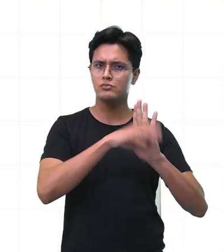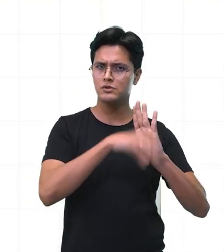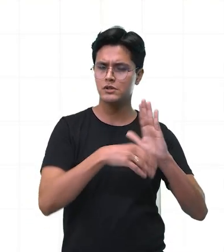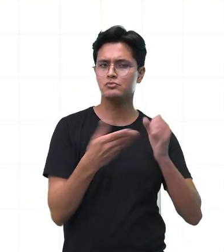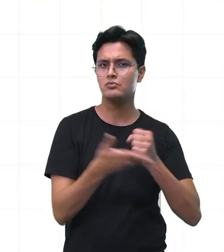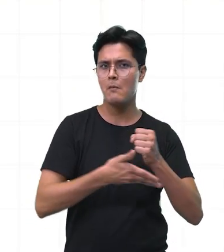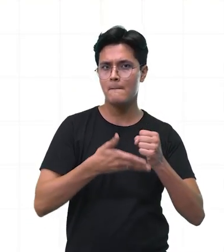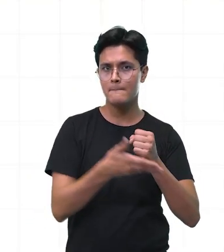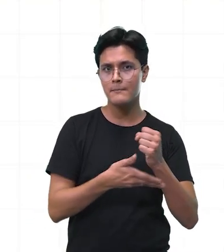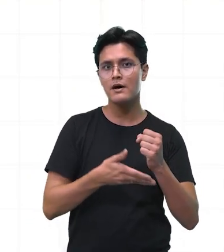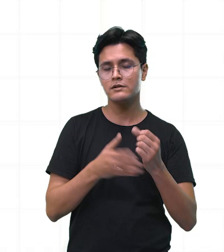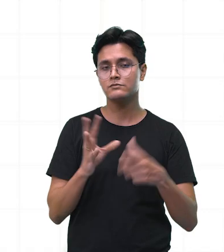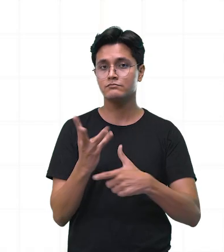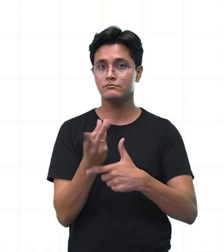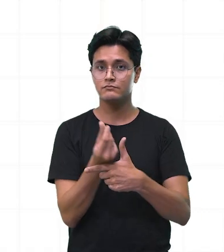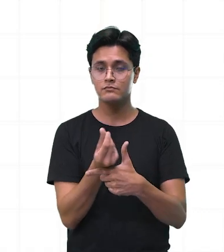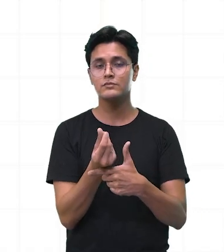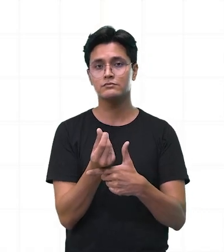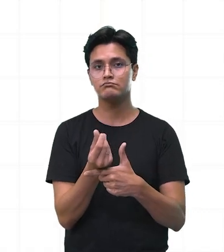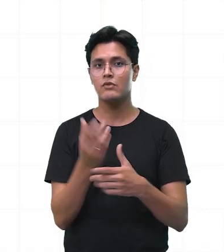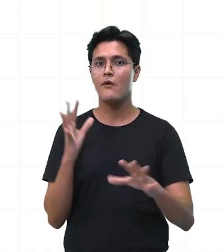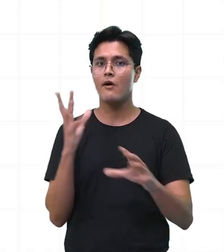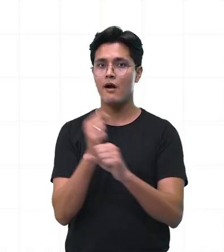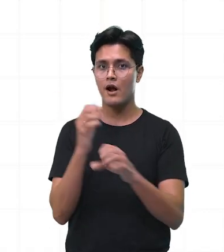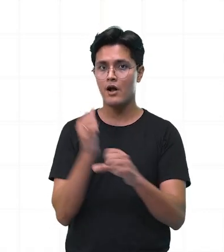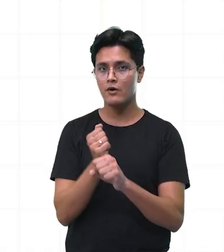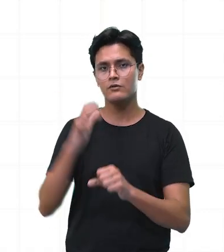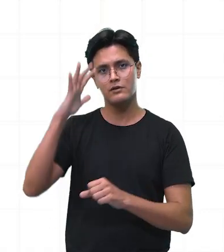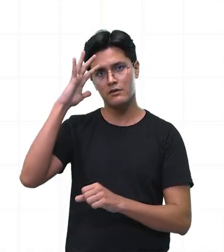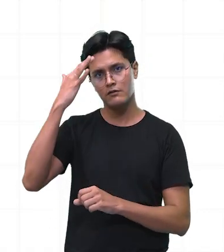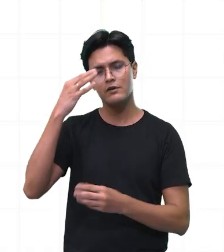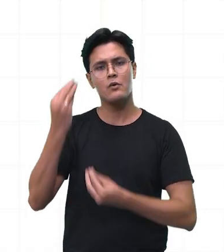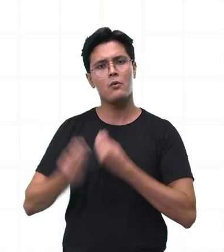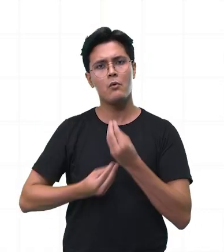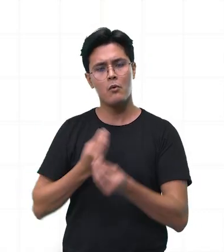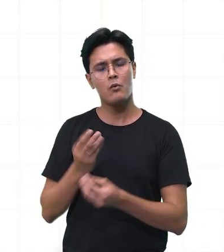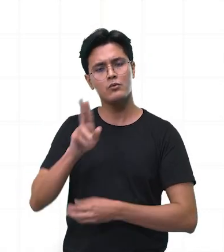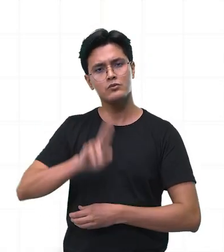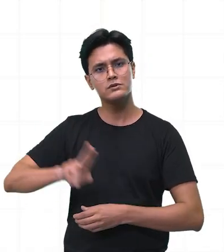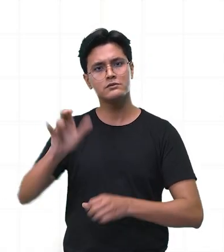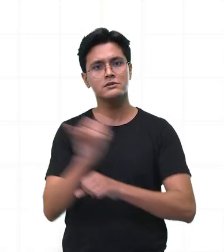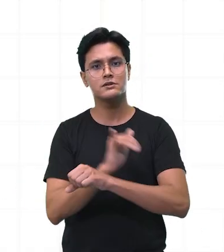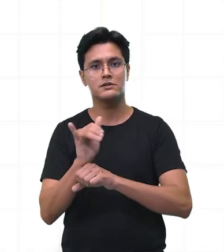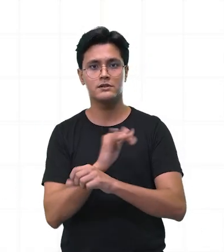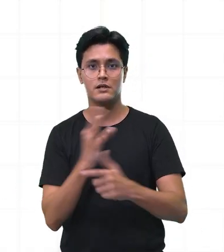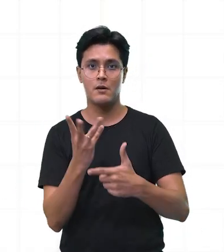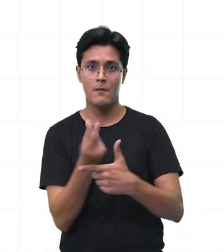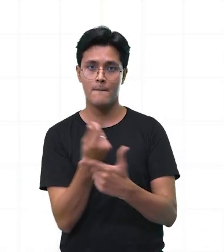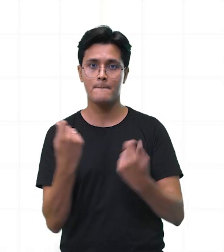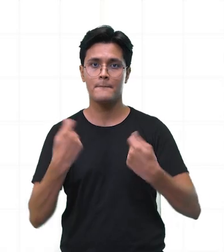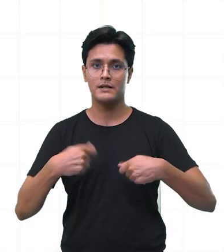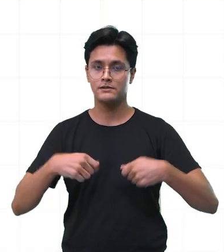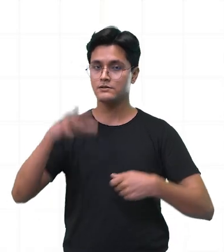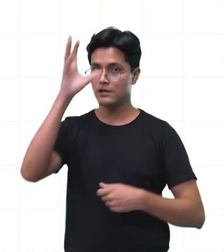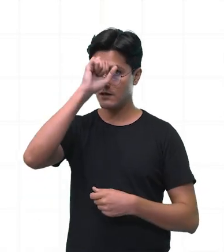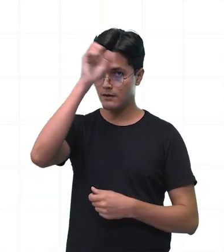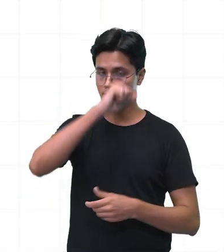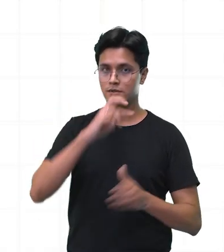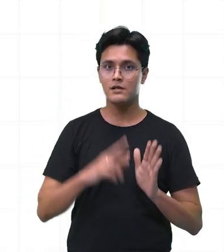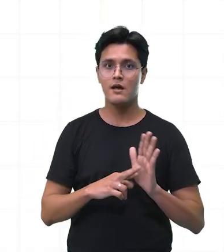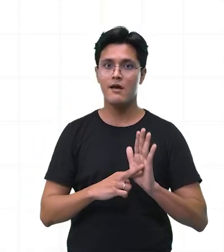álgebra. Então, para resolver problemas com o uso de técnicas algébricas, precisamos aprender a